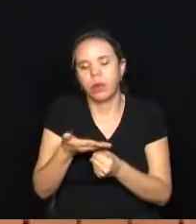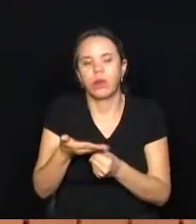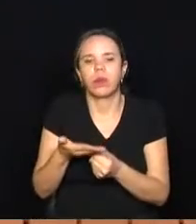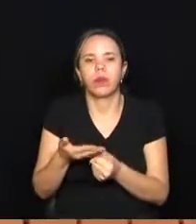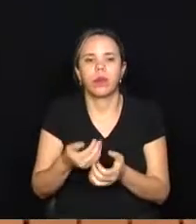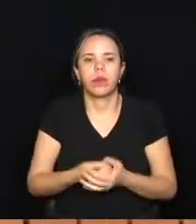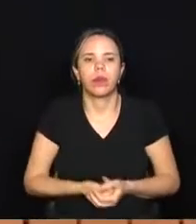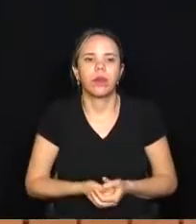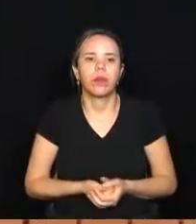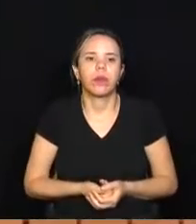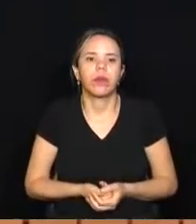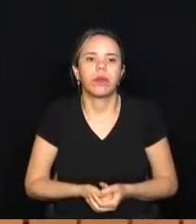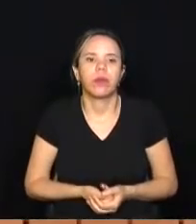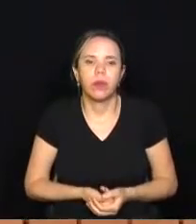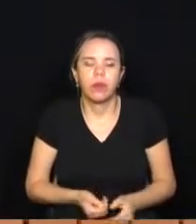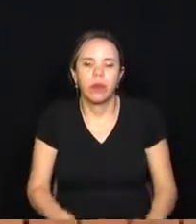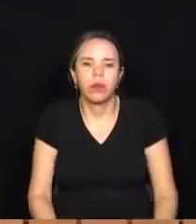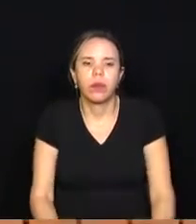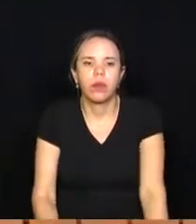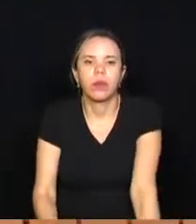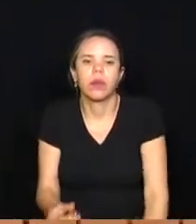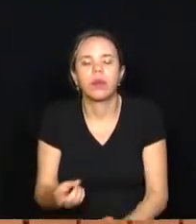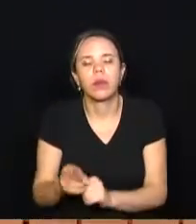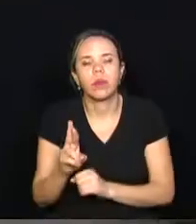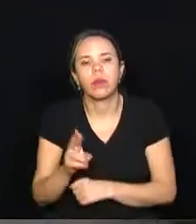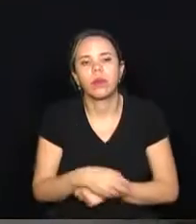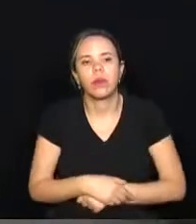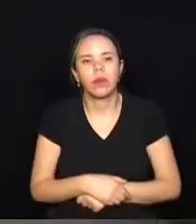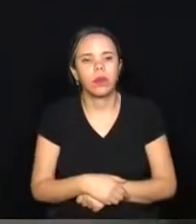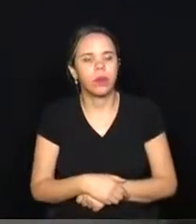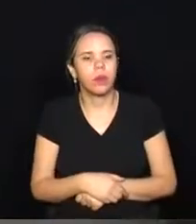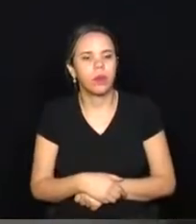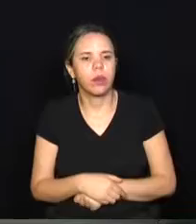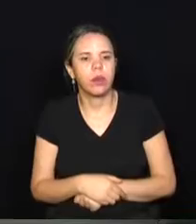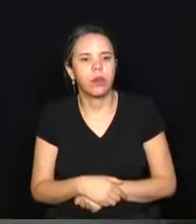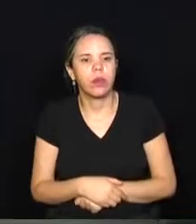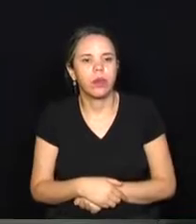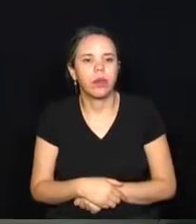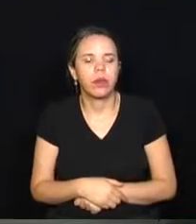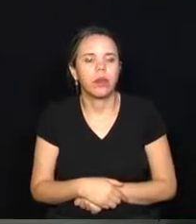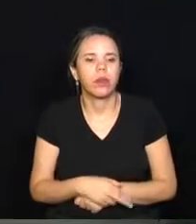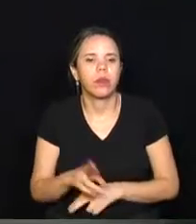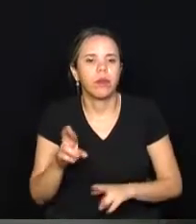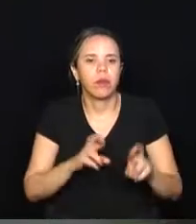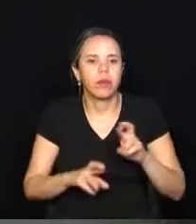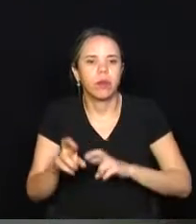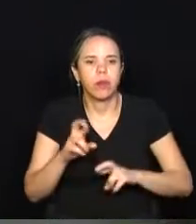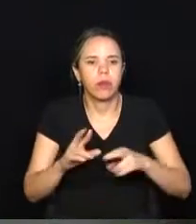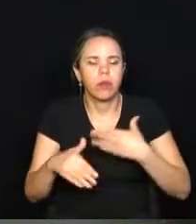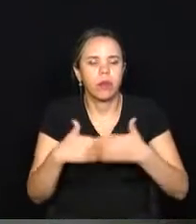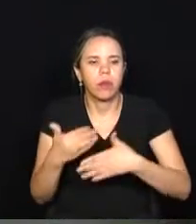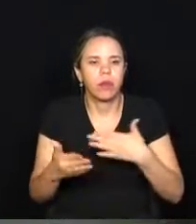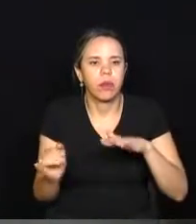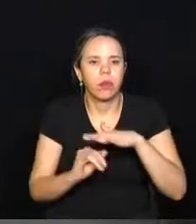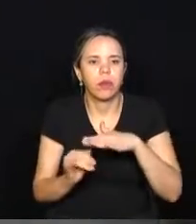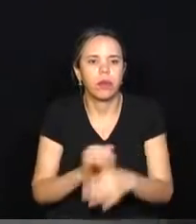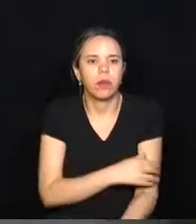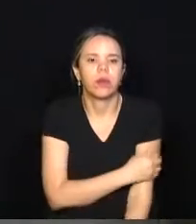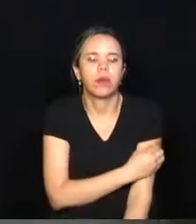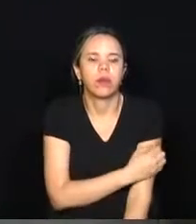3. Doutor, é feita alguma fiscalização corriqueira nessas